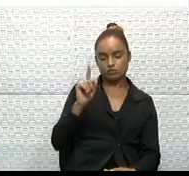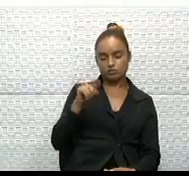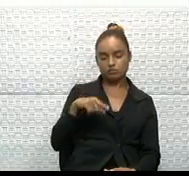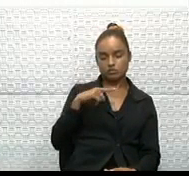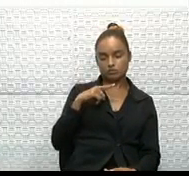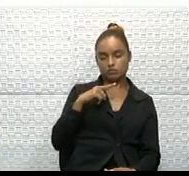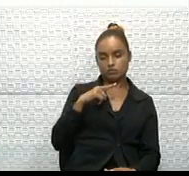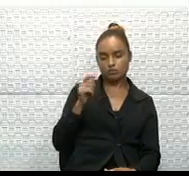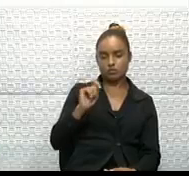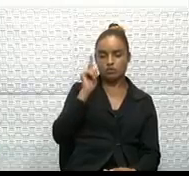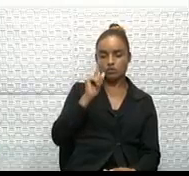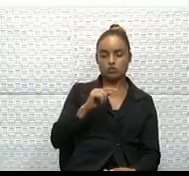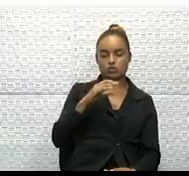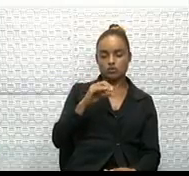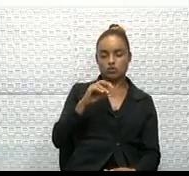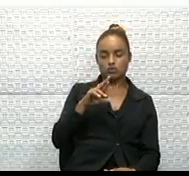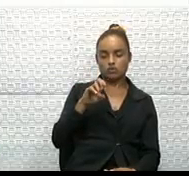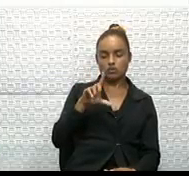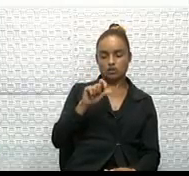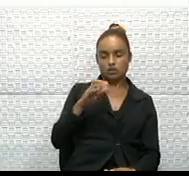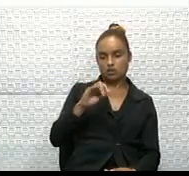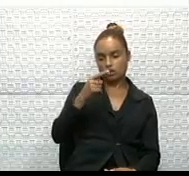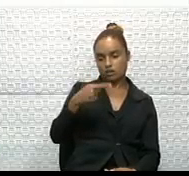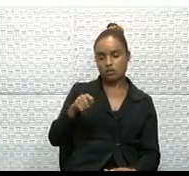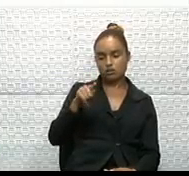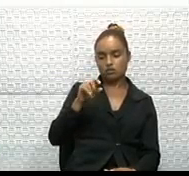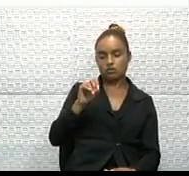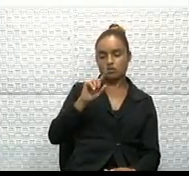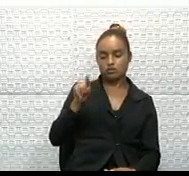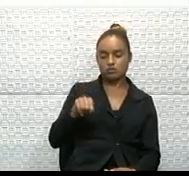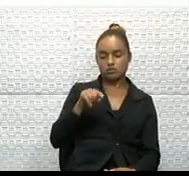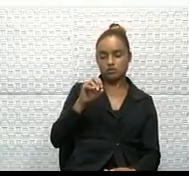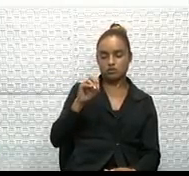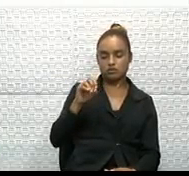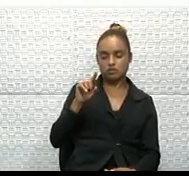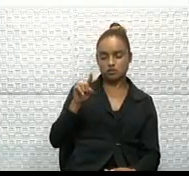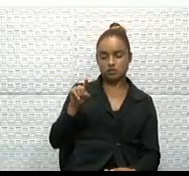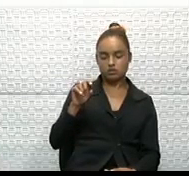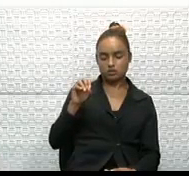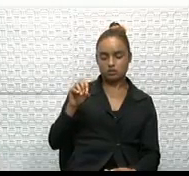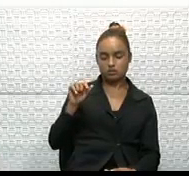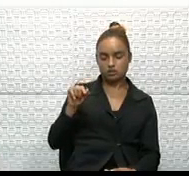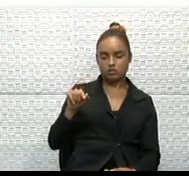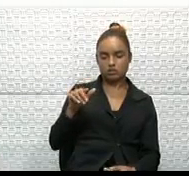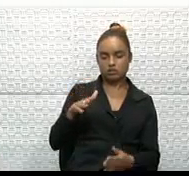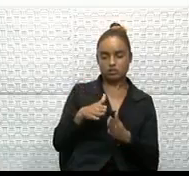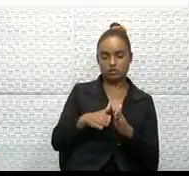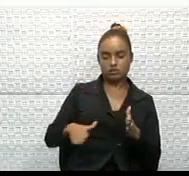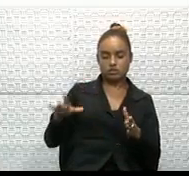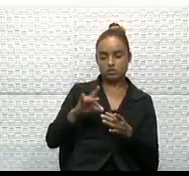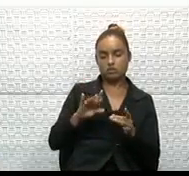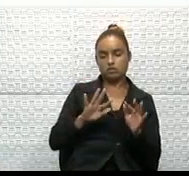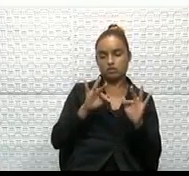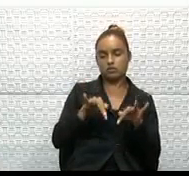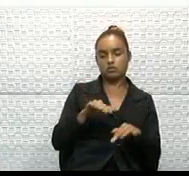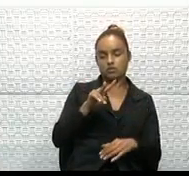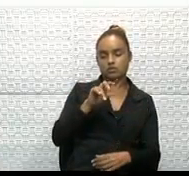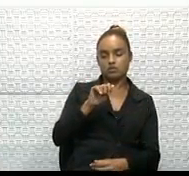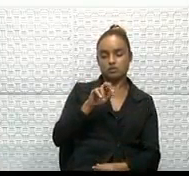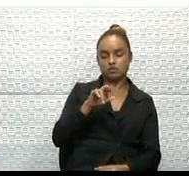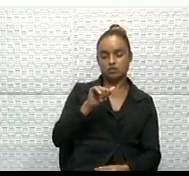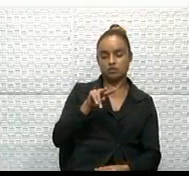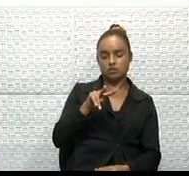coeficiente de correlação será de 0,707. Portanto, nós concluímos que as variáveis H